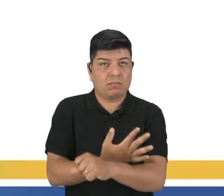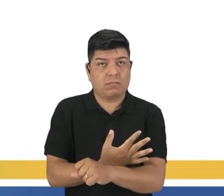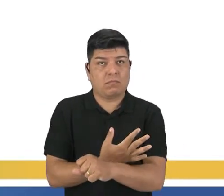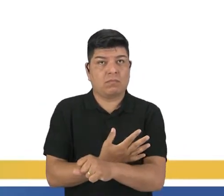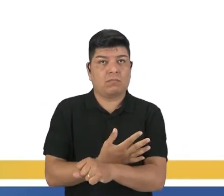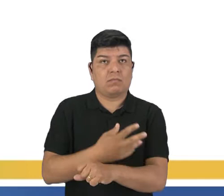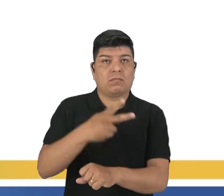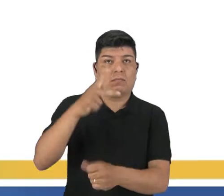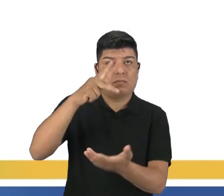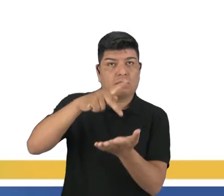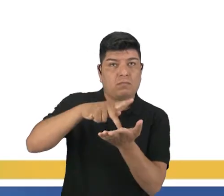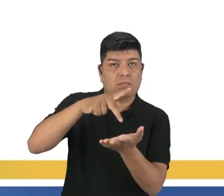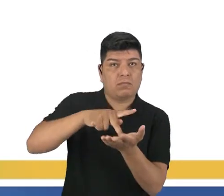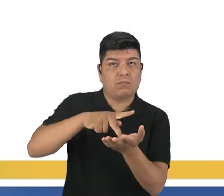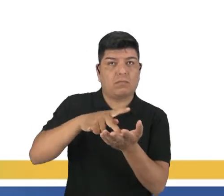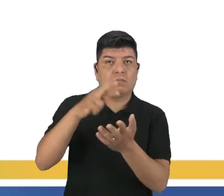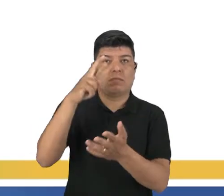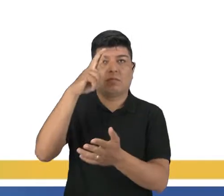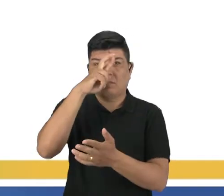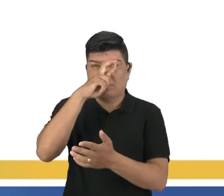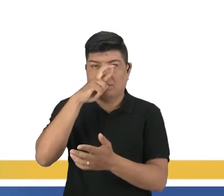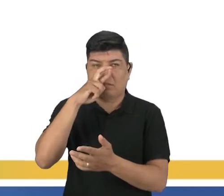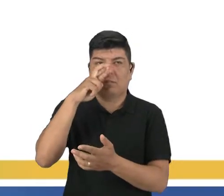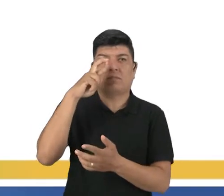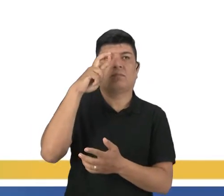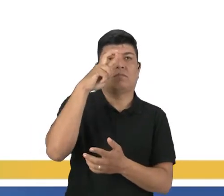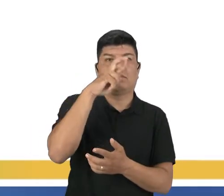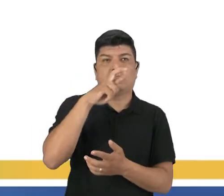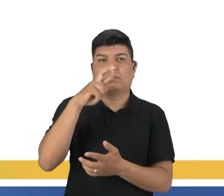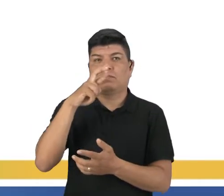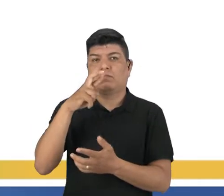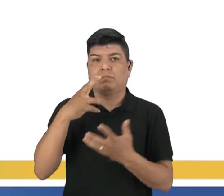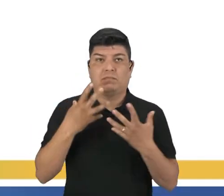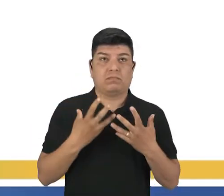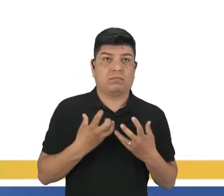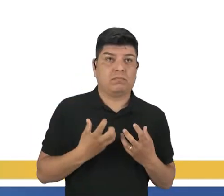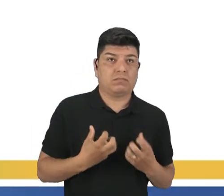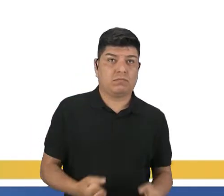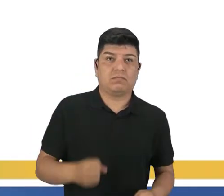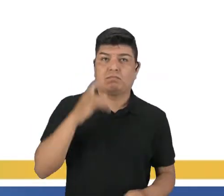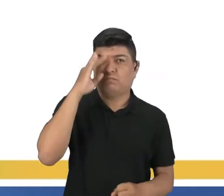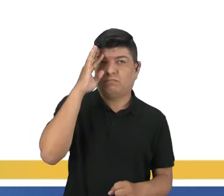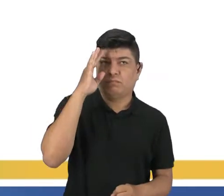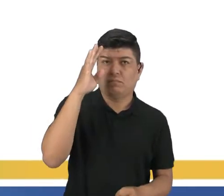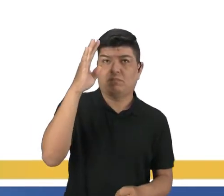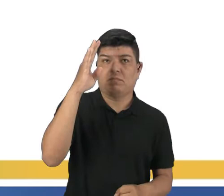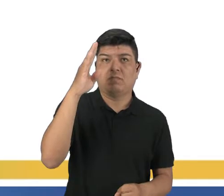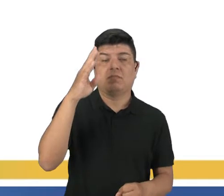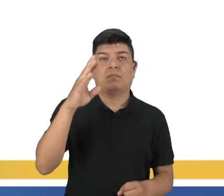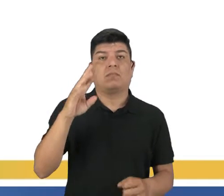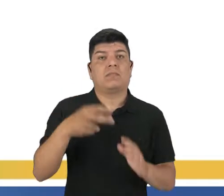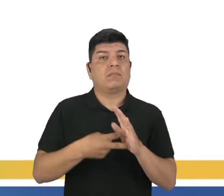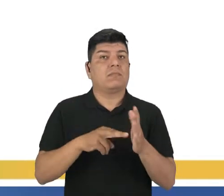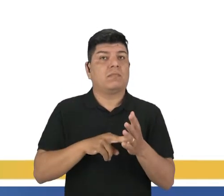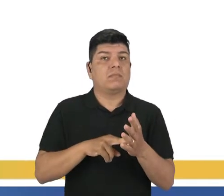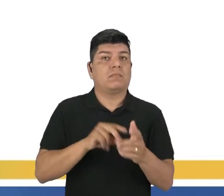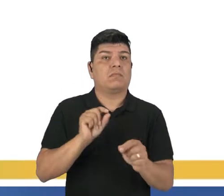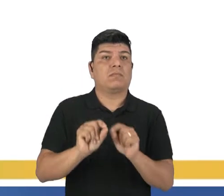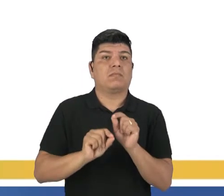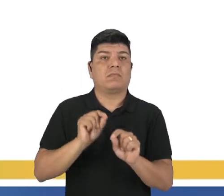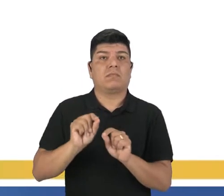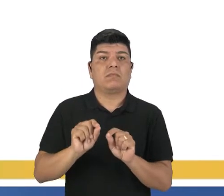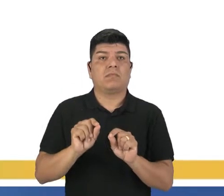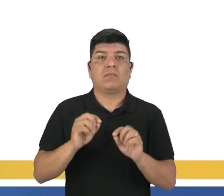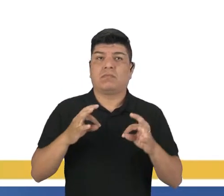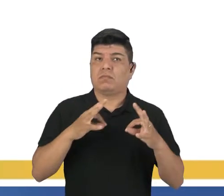sincero, emotivo, racional, observador, receptivo, imaginativo, ou